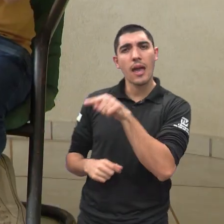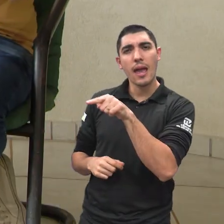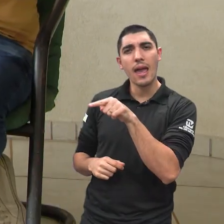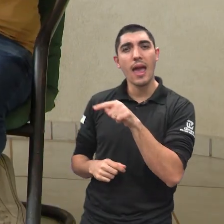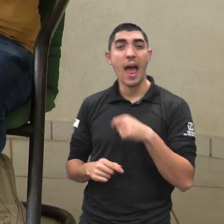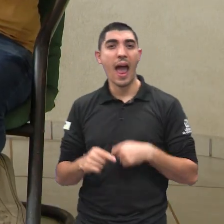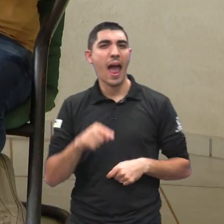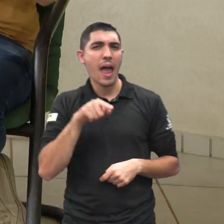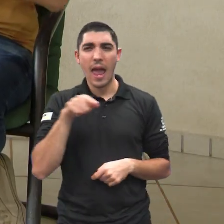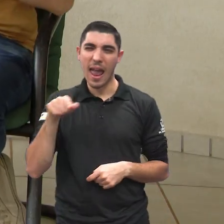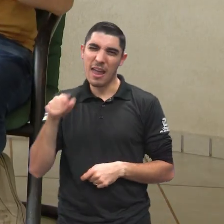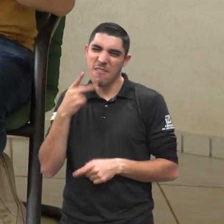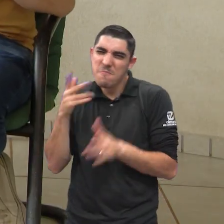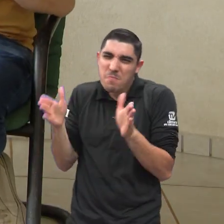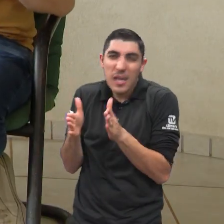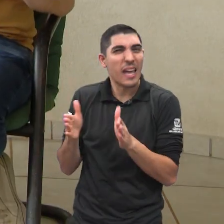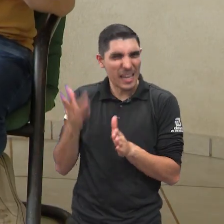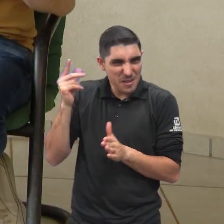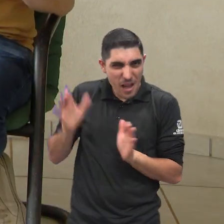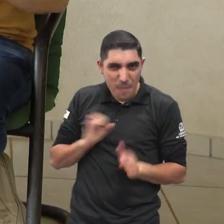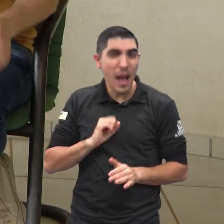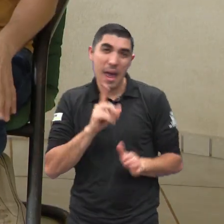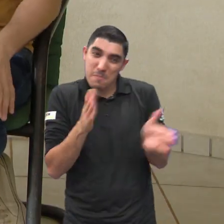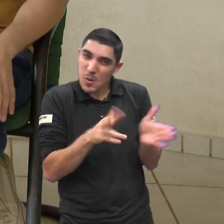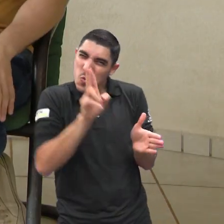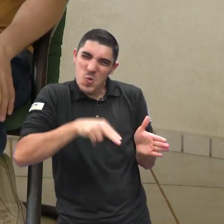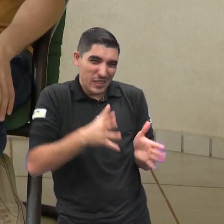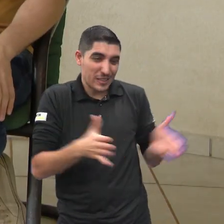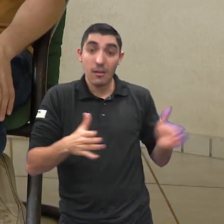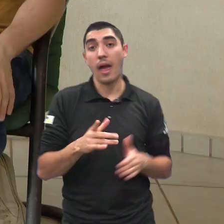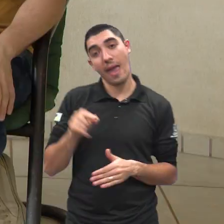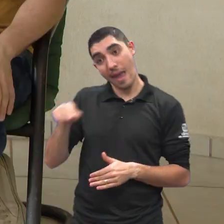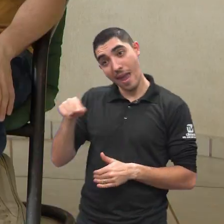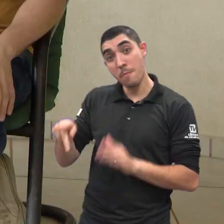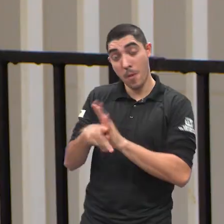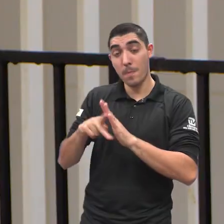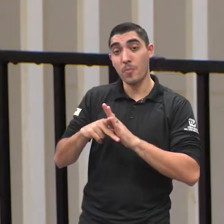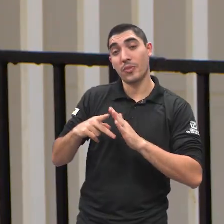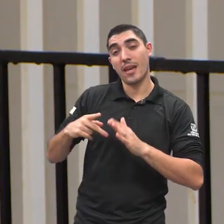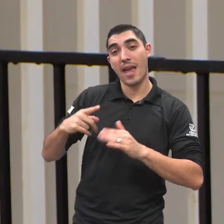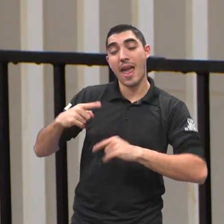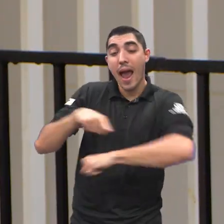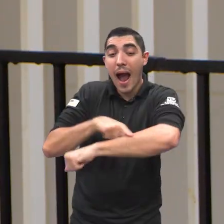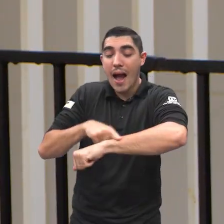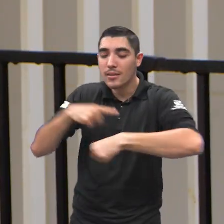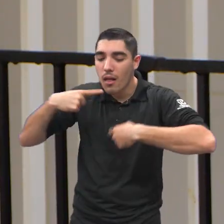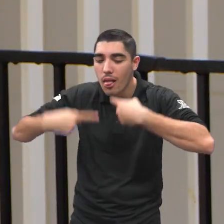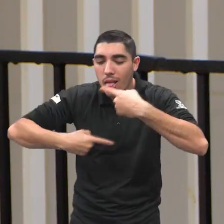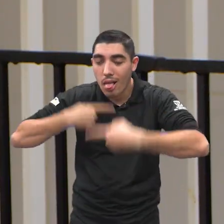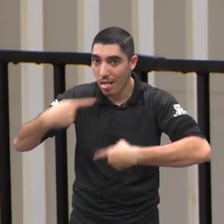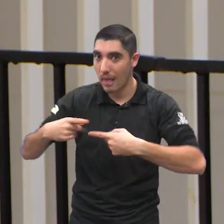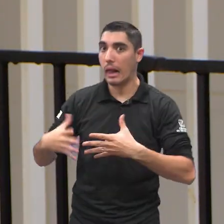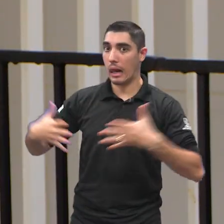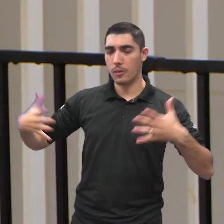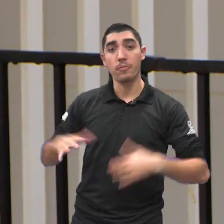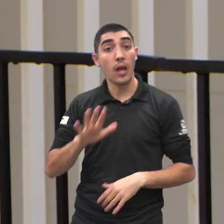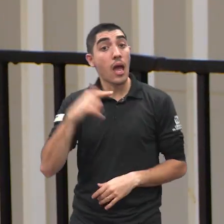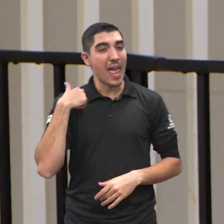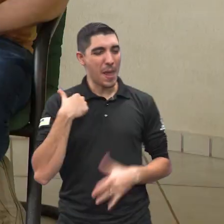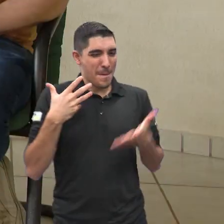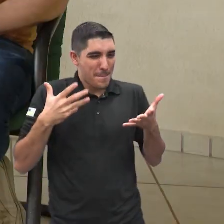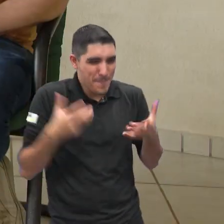pequenininho. Pequenininho bem, entre aspas, né, minha gente? A gente tá falando de um filhote de São Bernardo. Só que a gente, quando pegou, não imaginava que iam